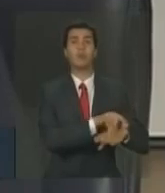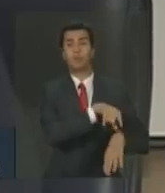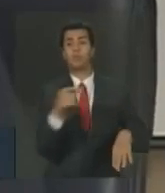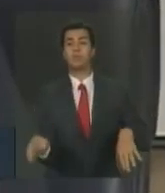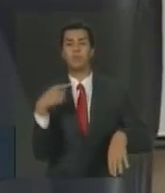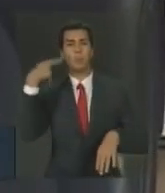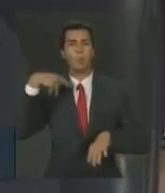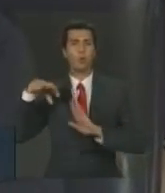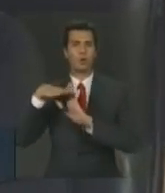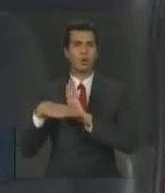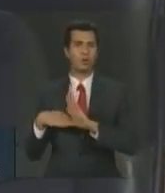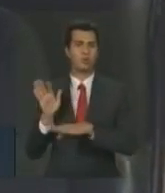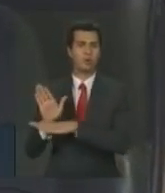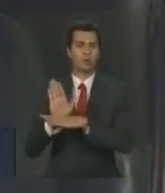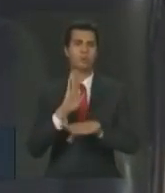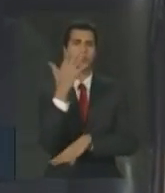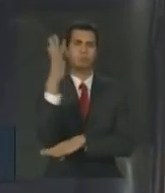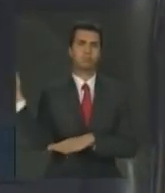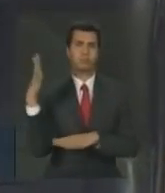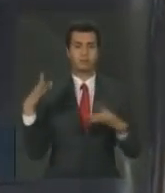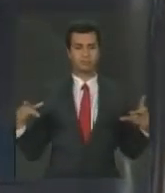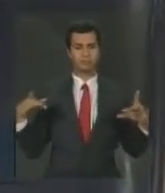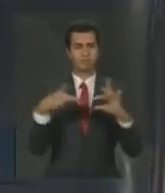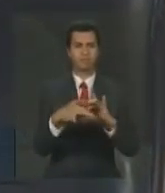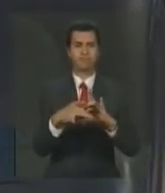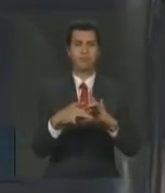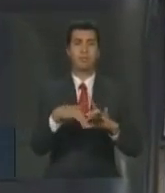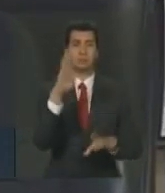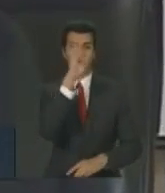Então, o Brasil é exemplo de país que investe